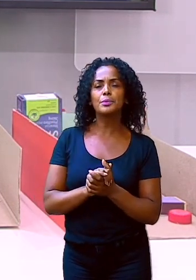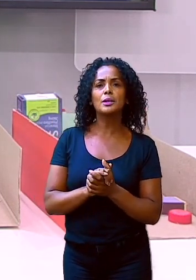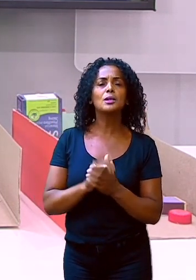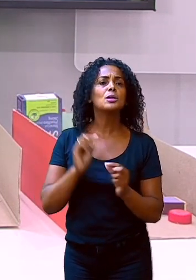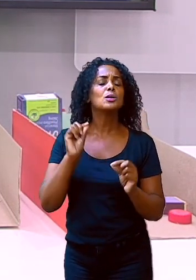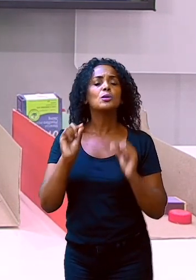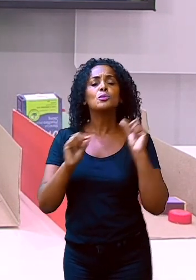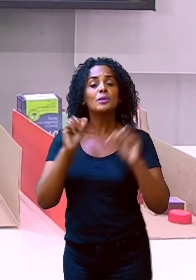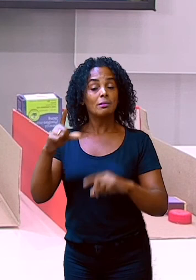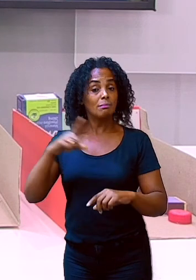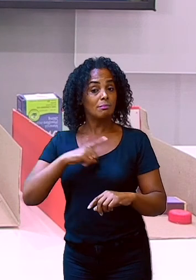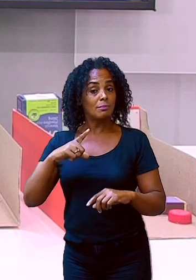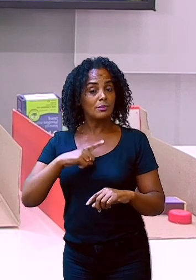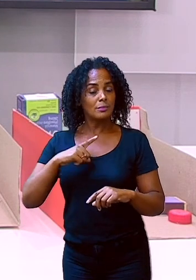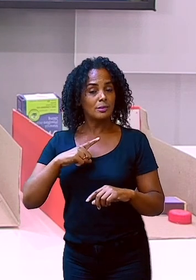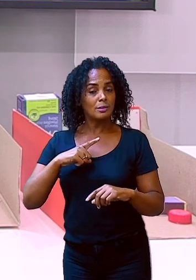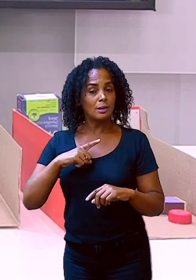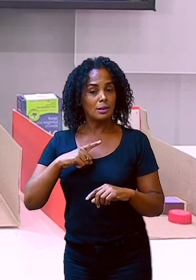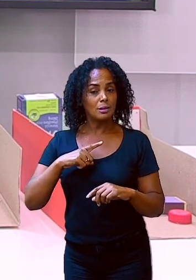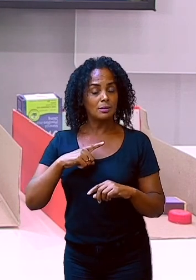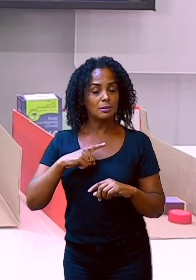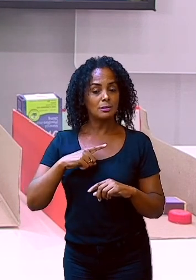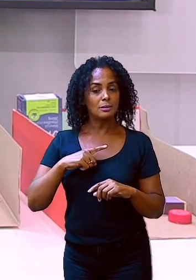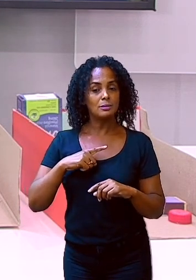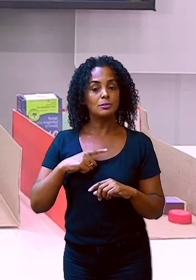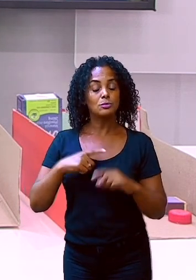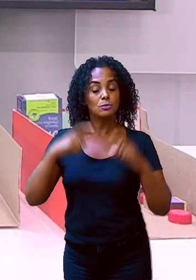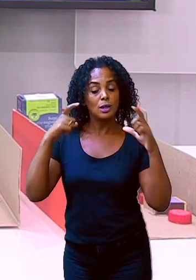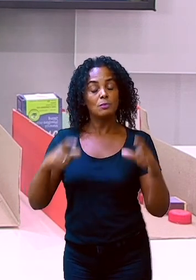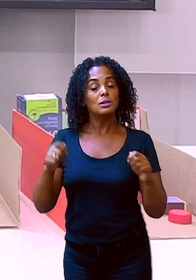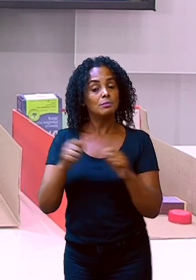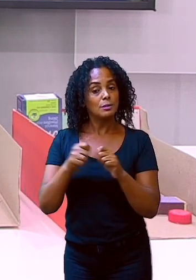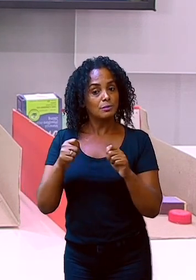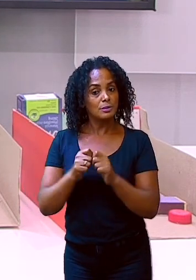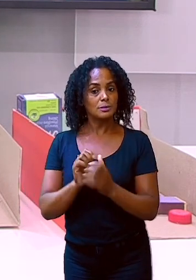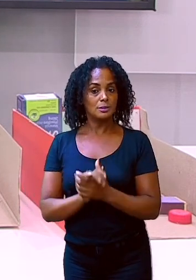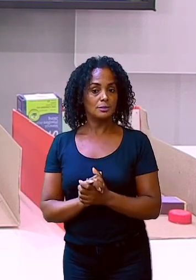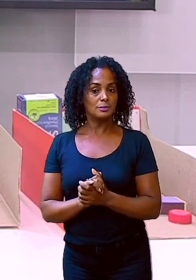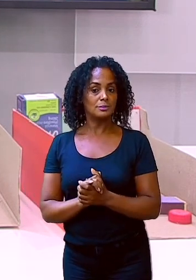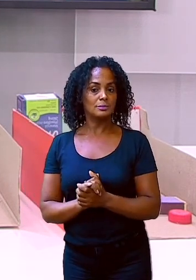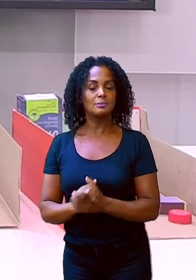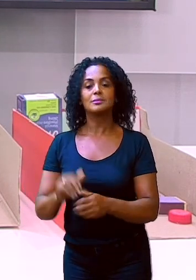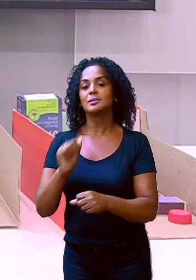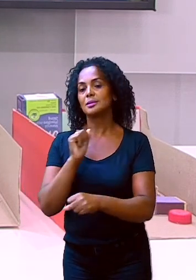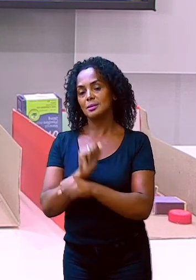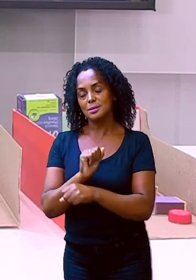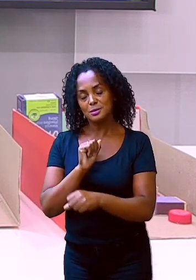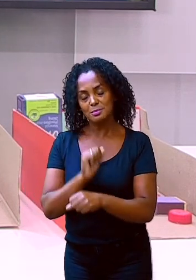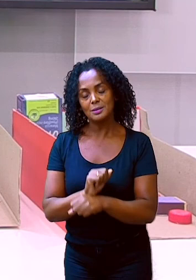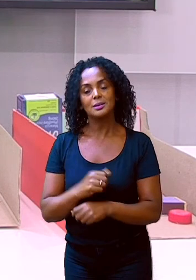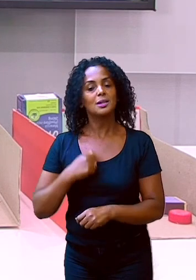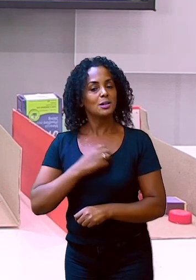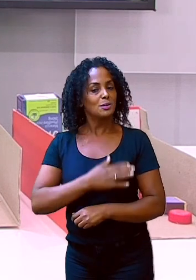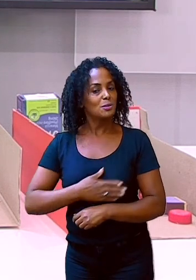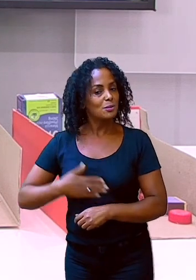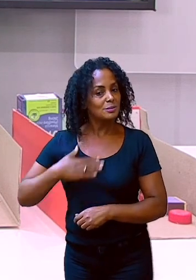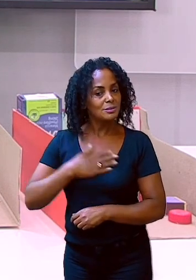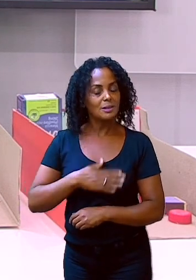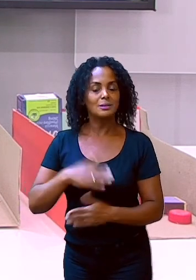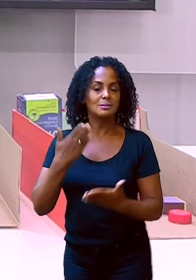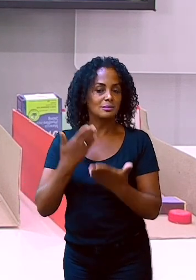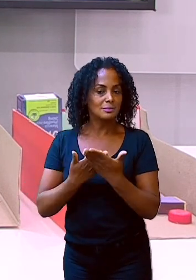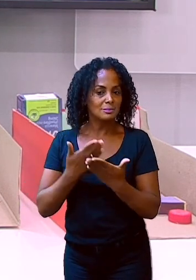para deixar a sua maquete bem rica de informações. Eu espero que vocês tenham gostado da nossa